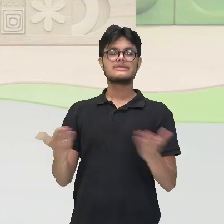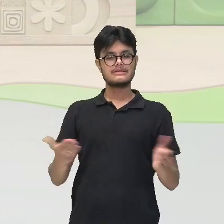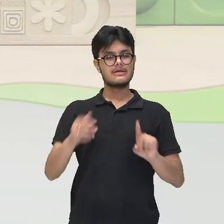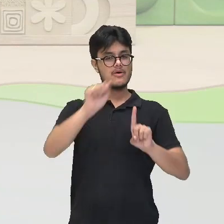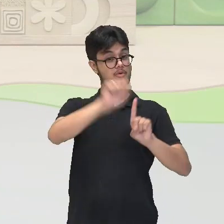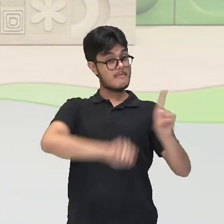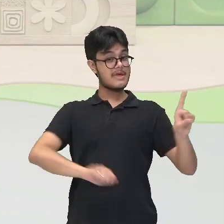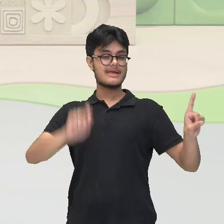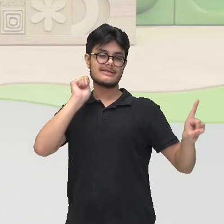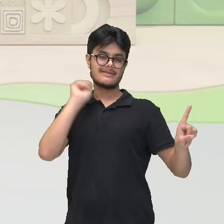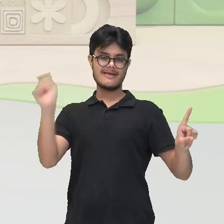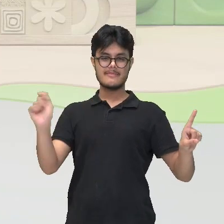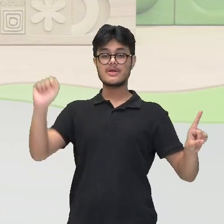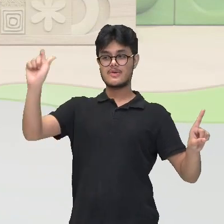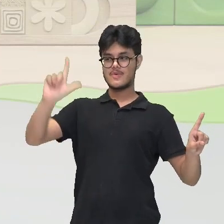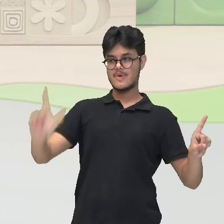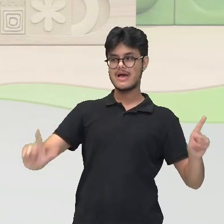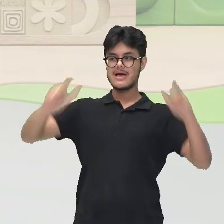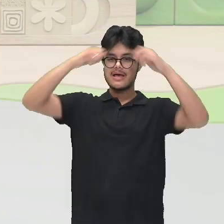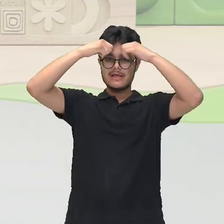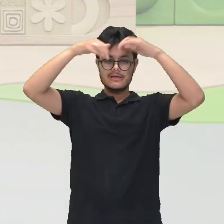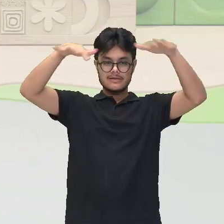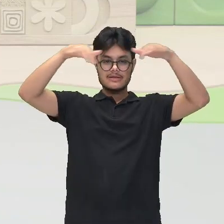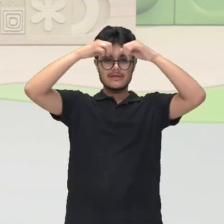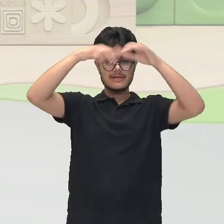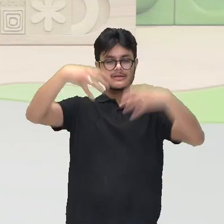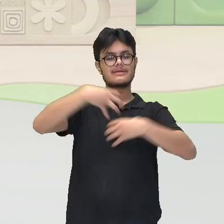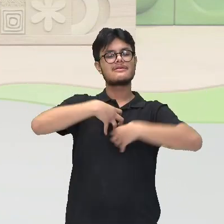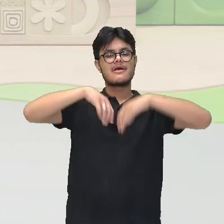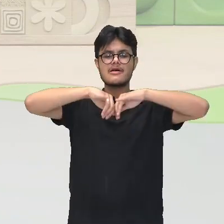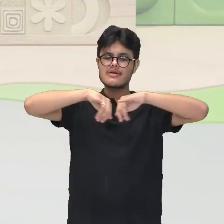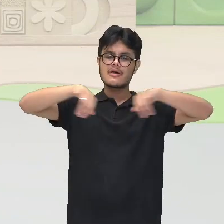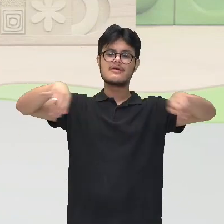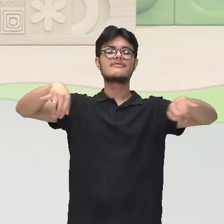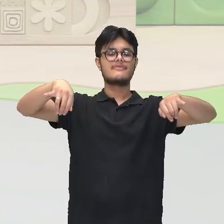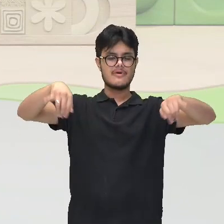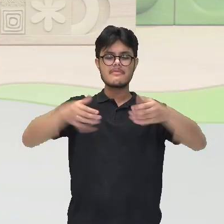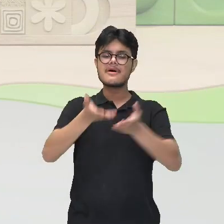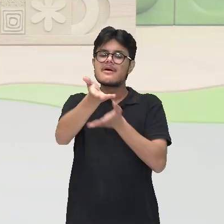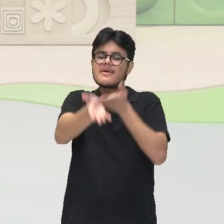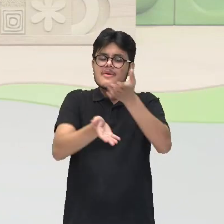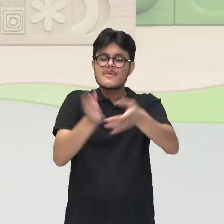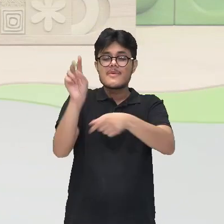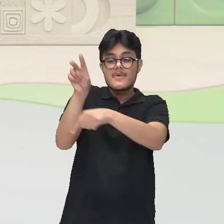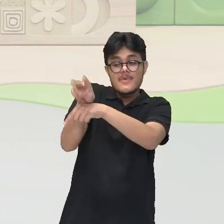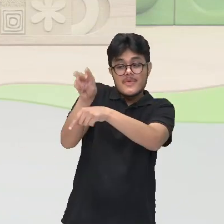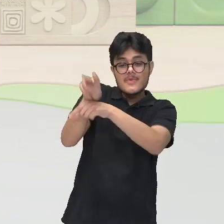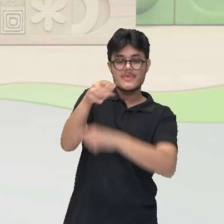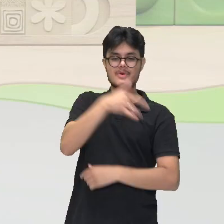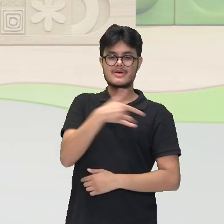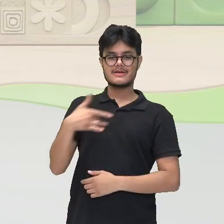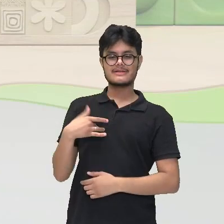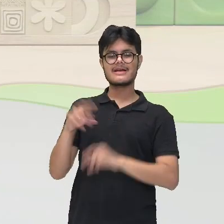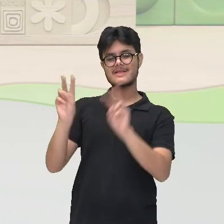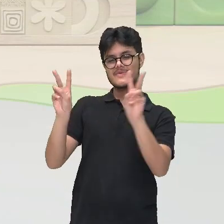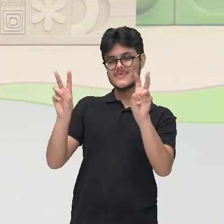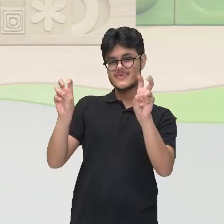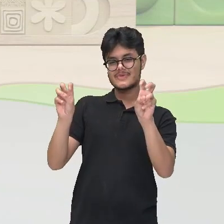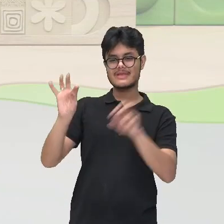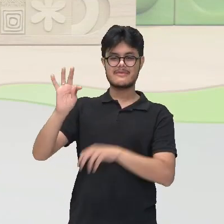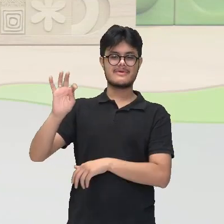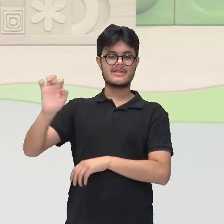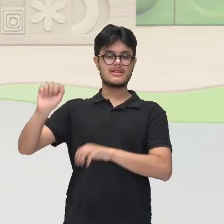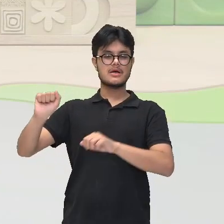mês azul, ele traz essa sensibilização quanto ao TEA, né? Que é